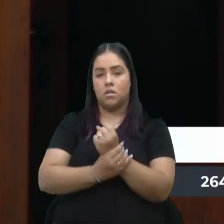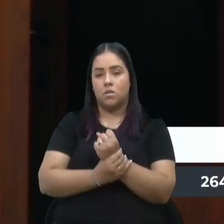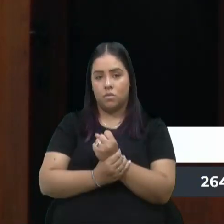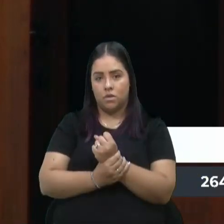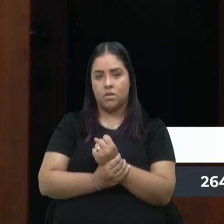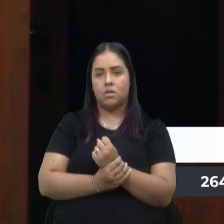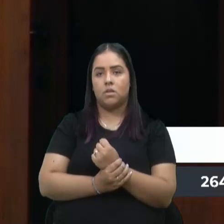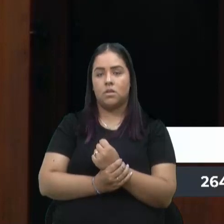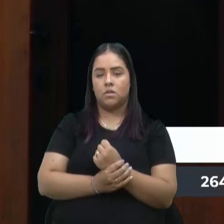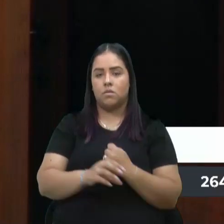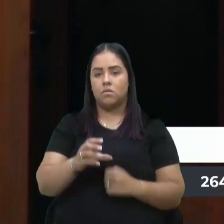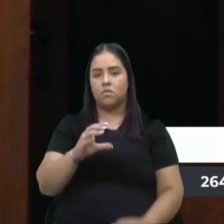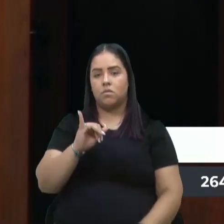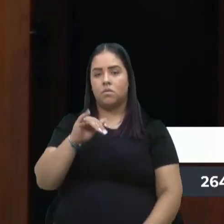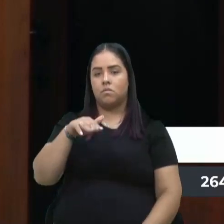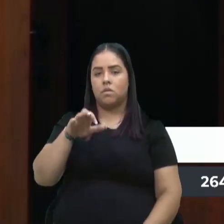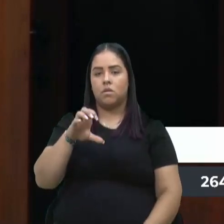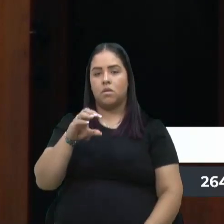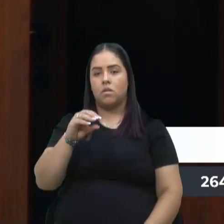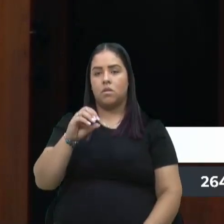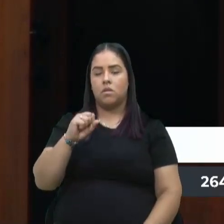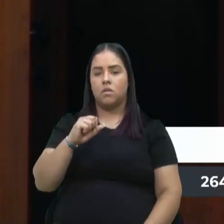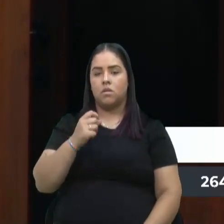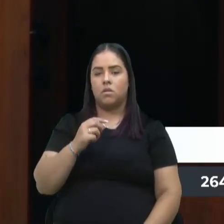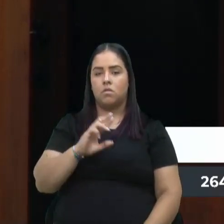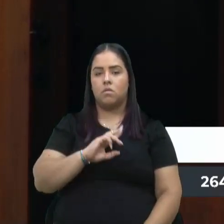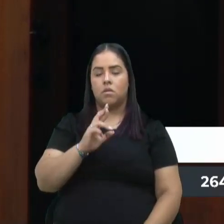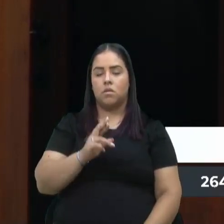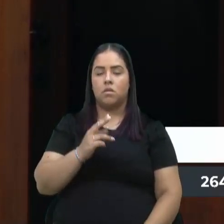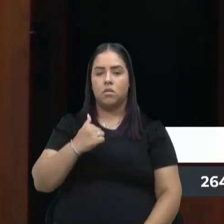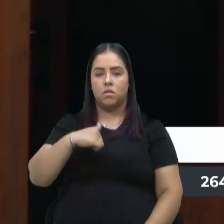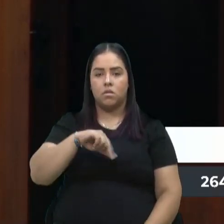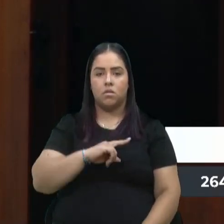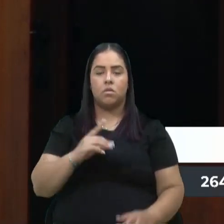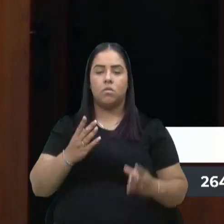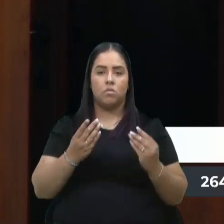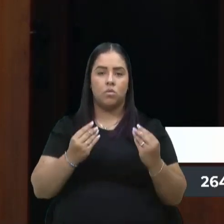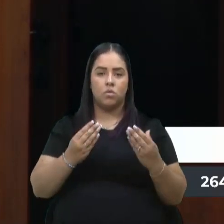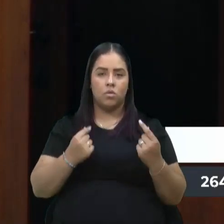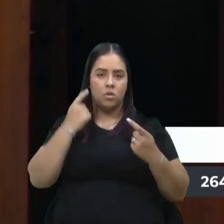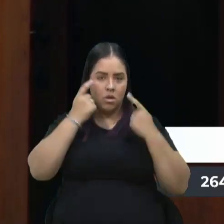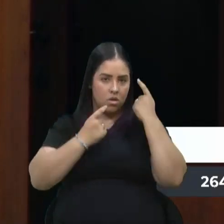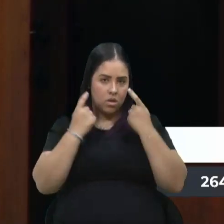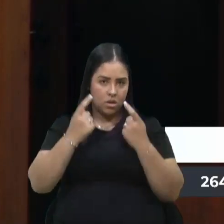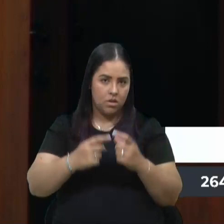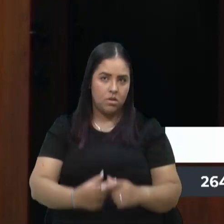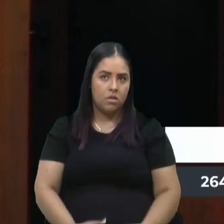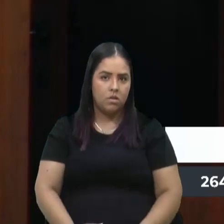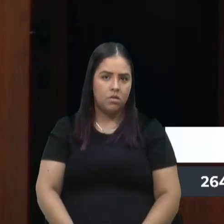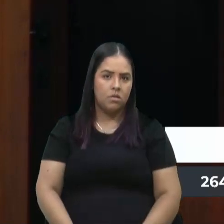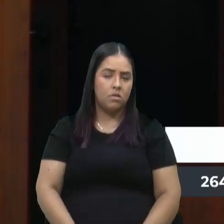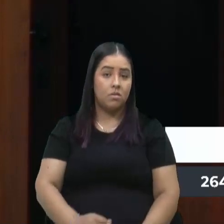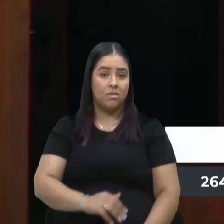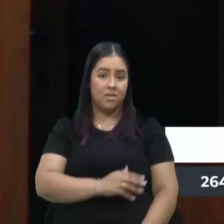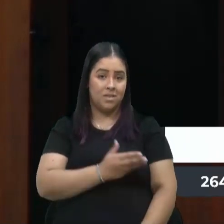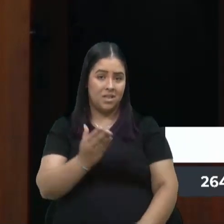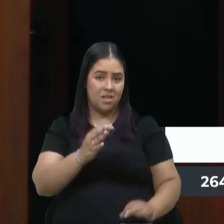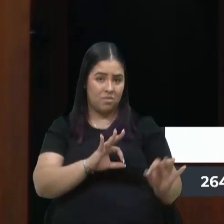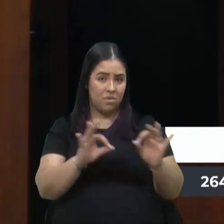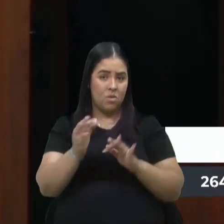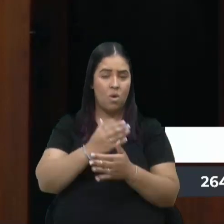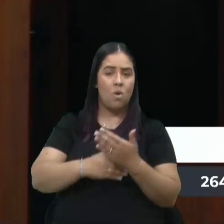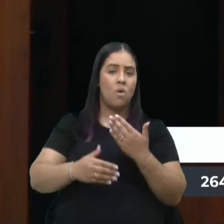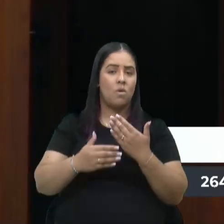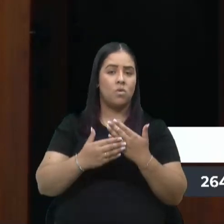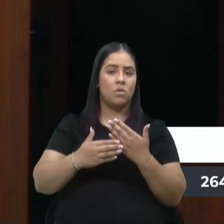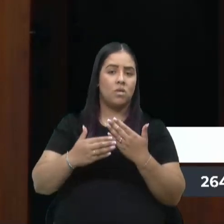CIMEX, que nos representa muito aqui na comunidade empresarial, eles estão muito preocupados. Os senhores têm acompanhado quantas empresas estão